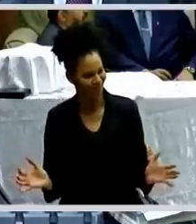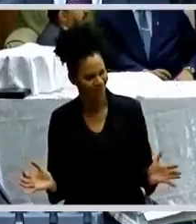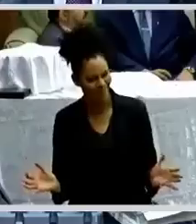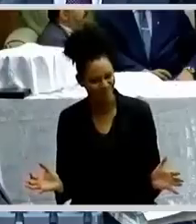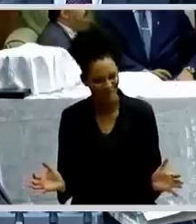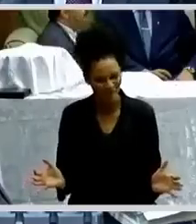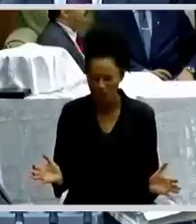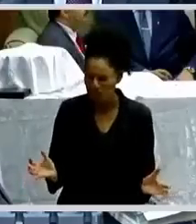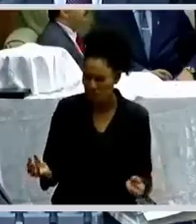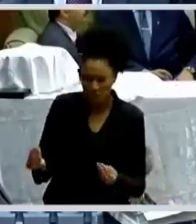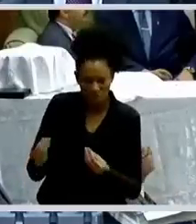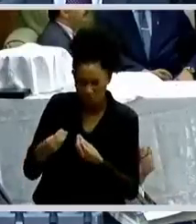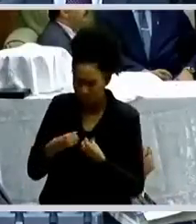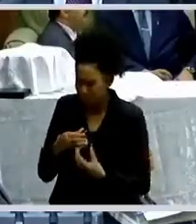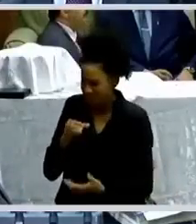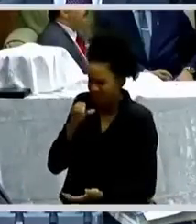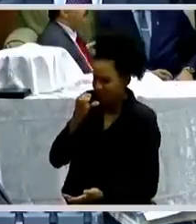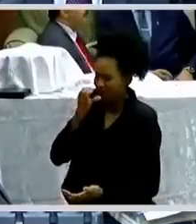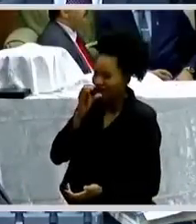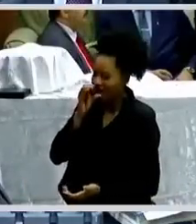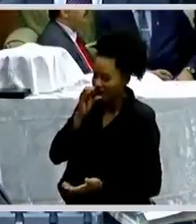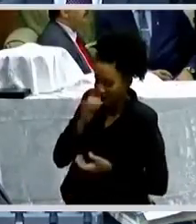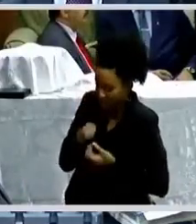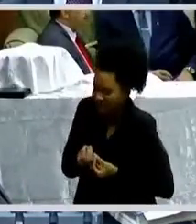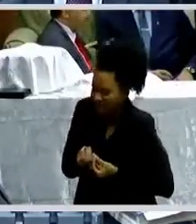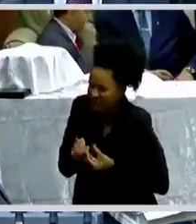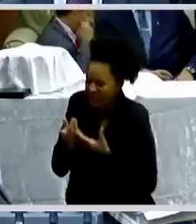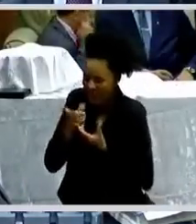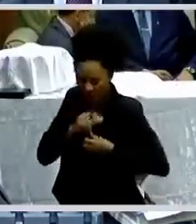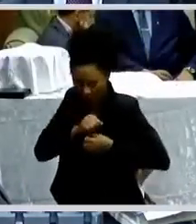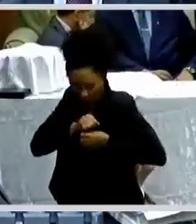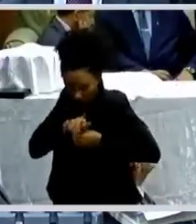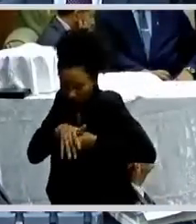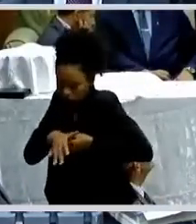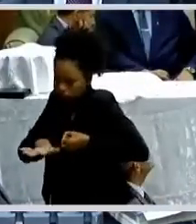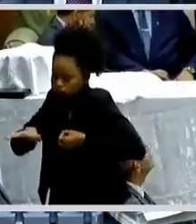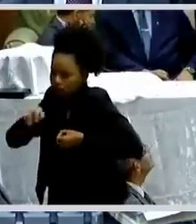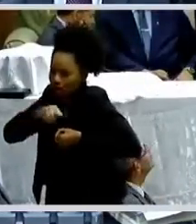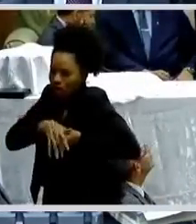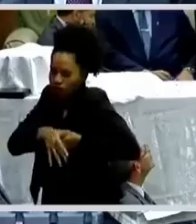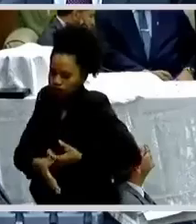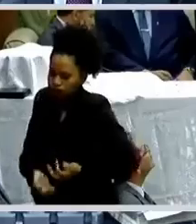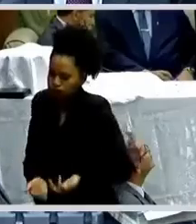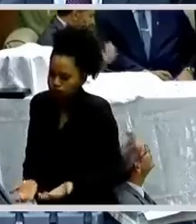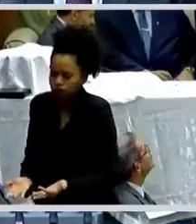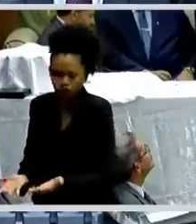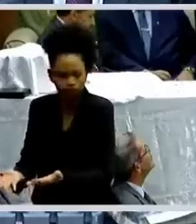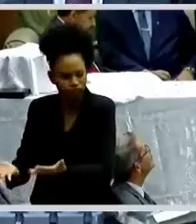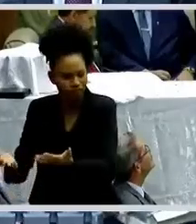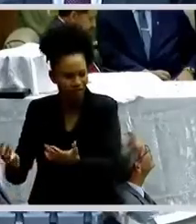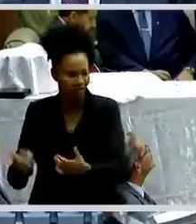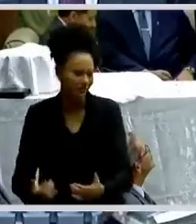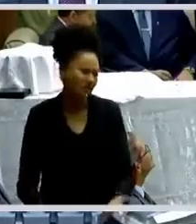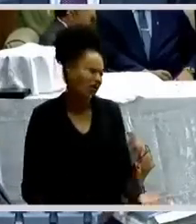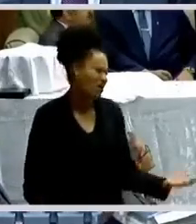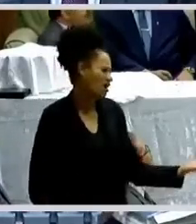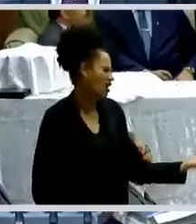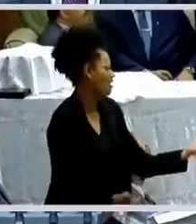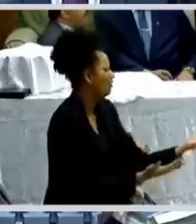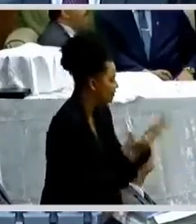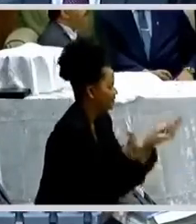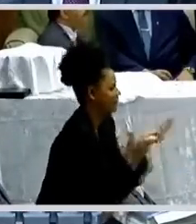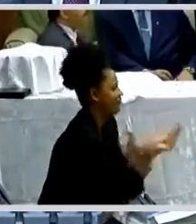tu me daria de beber e eu te daria da água da vida que jorra para sempre. Ó Senhor, dai-me dessa